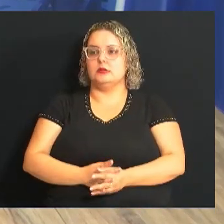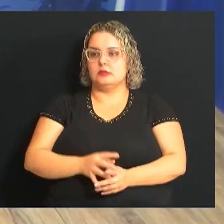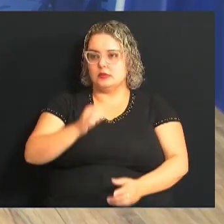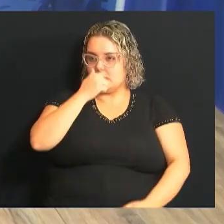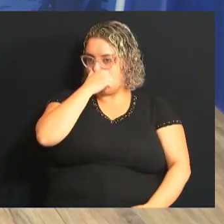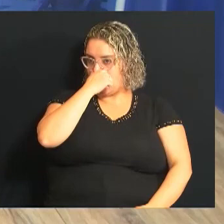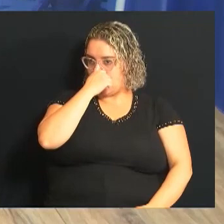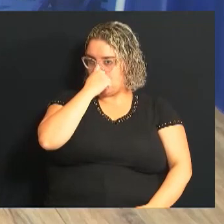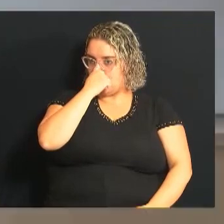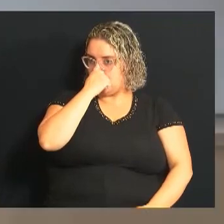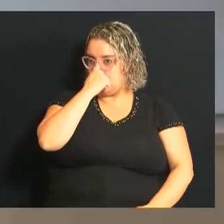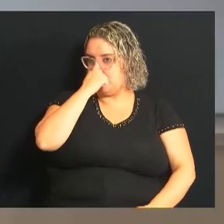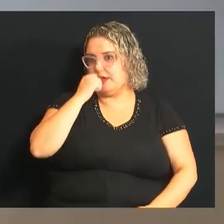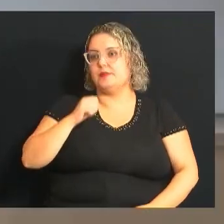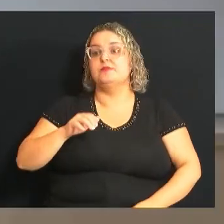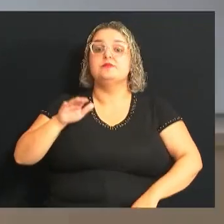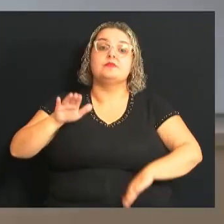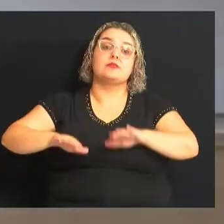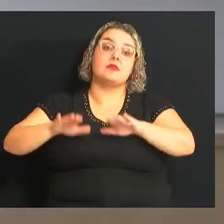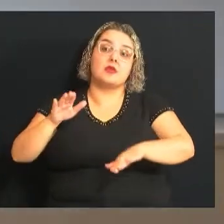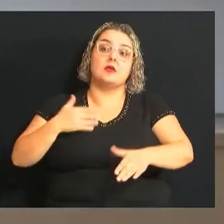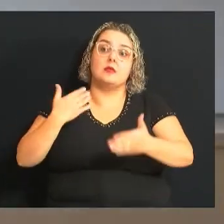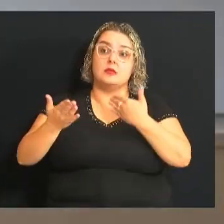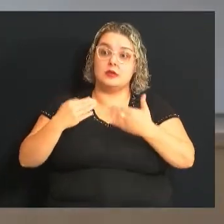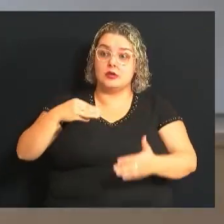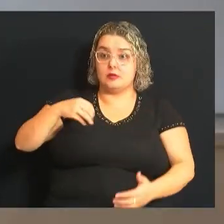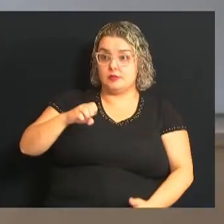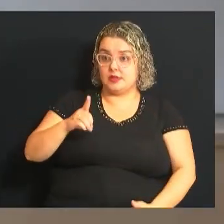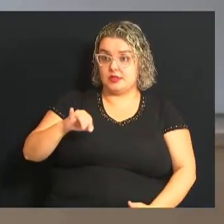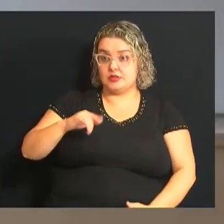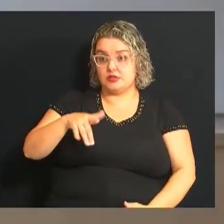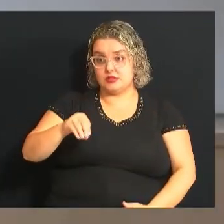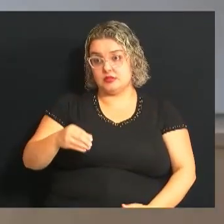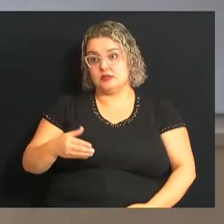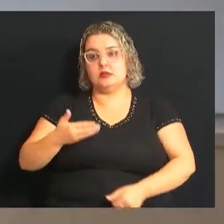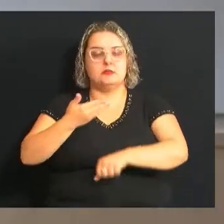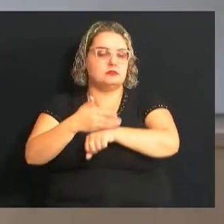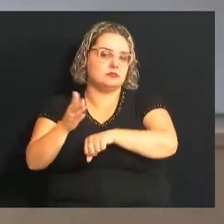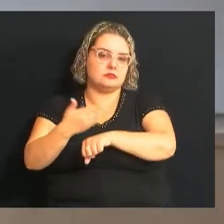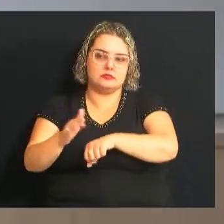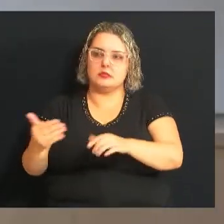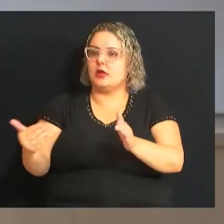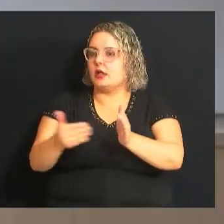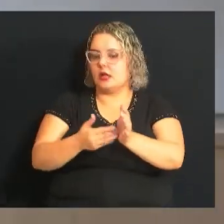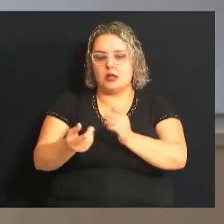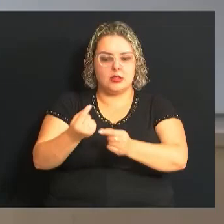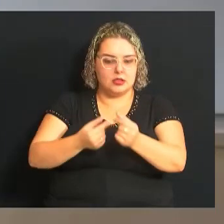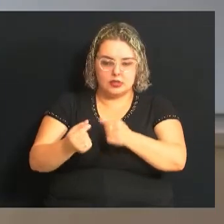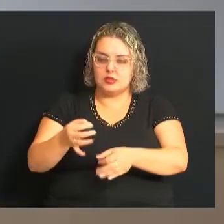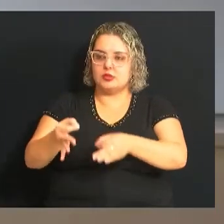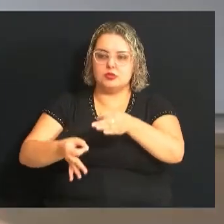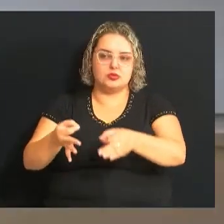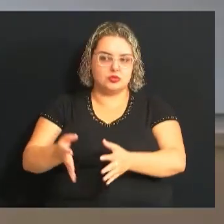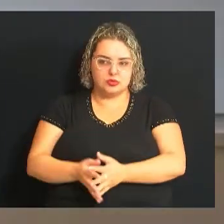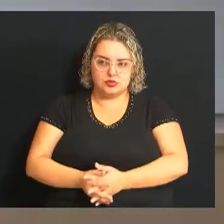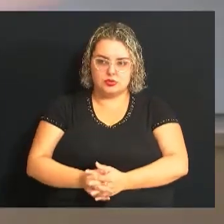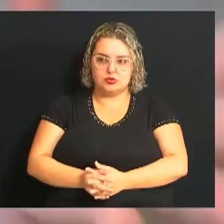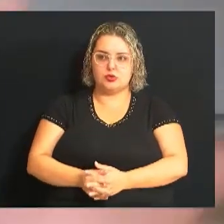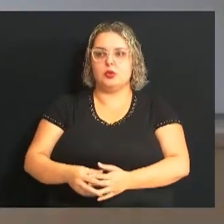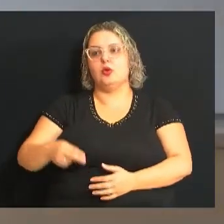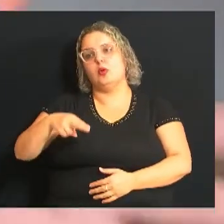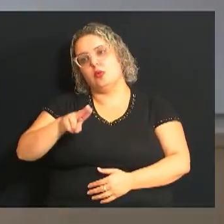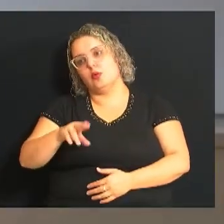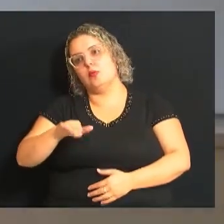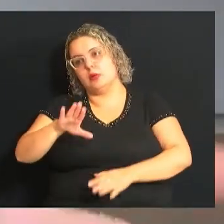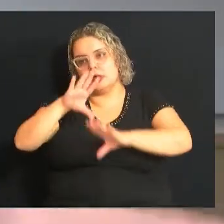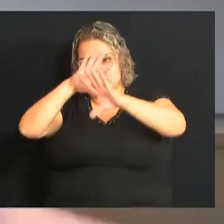Aí depende do que foi conversado. A mediação ela pode tratar de questões práticas, até financeiras, jurídicas, ou questões mais abstratas,